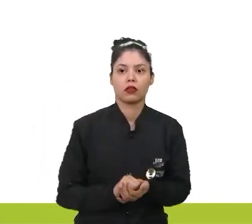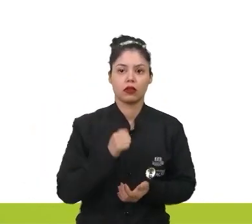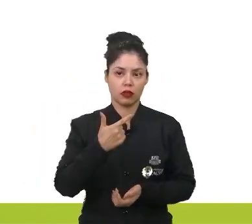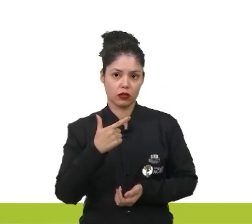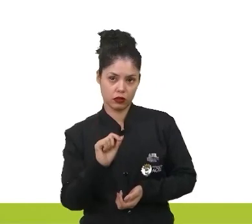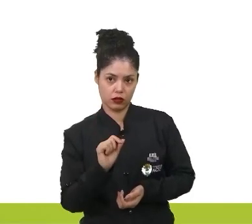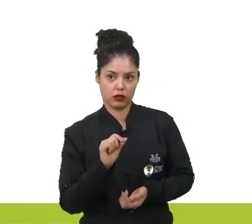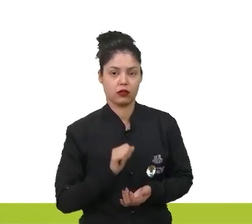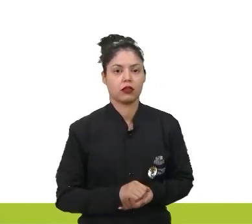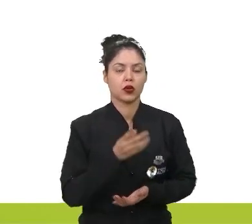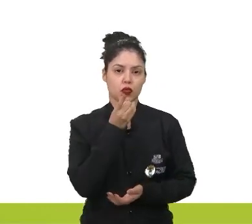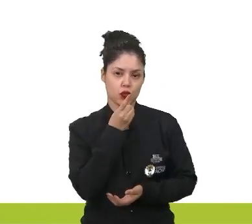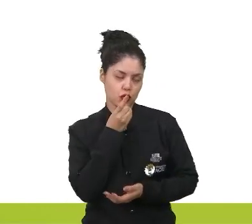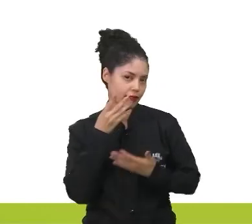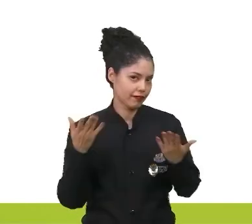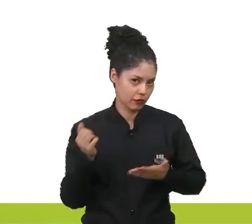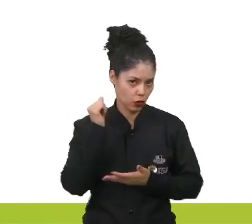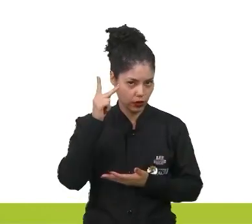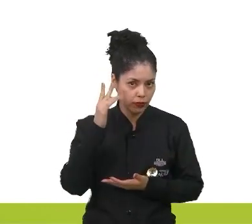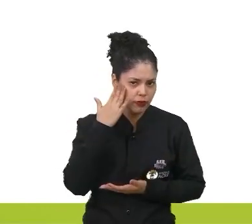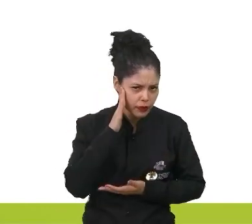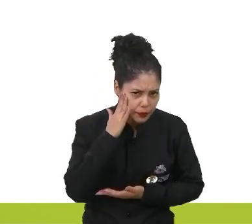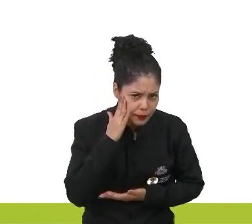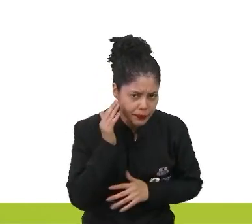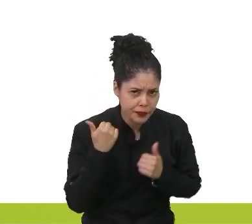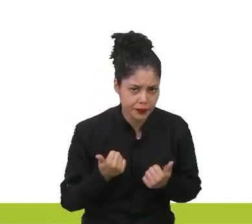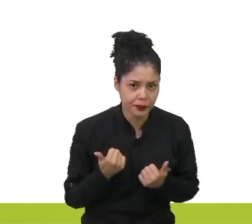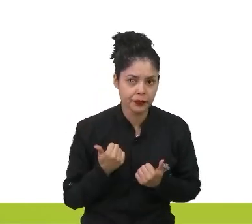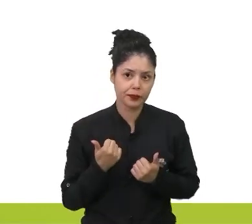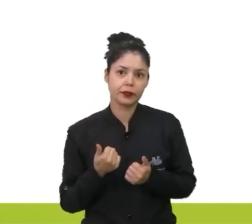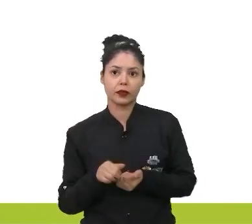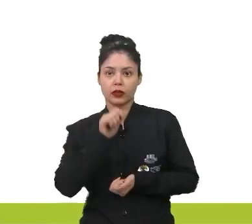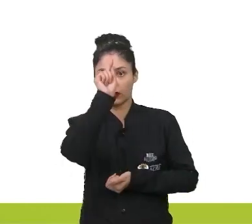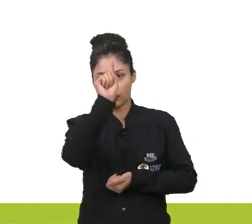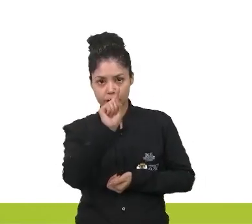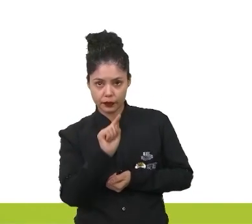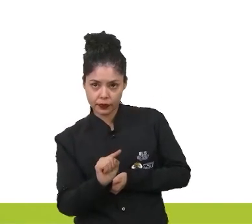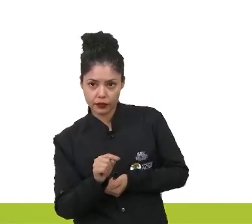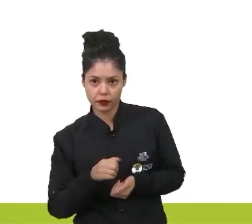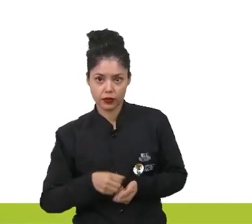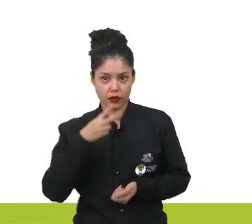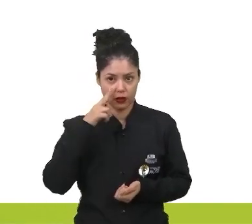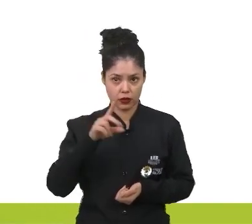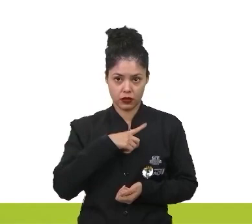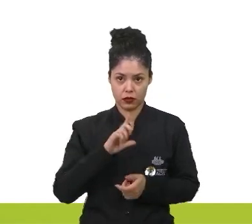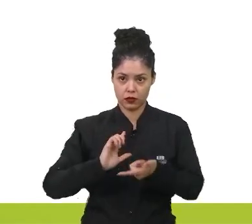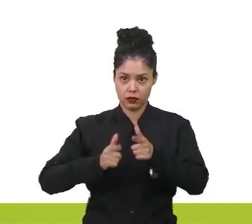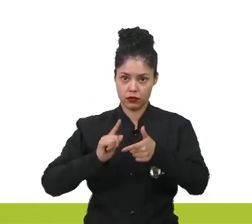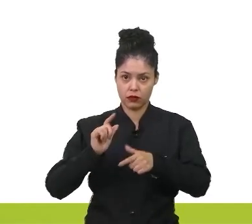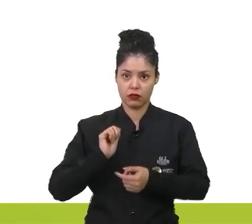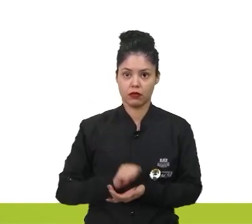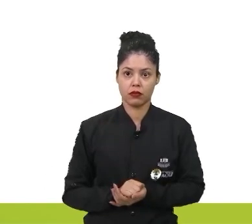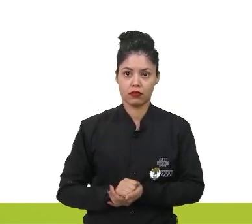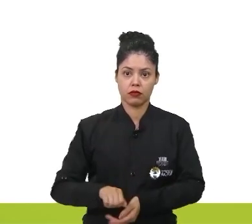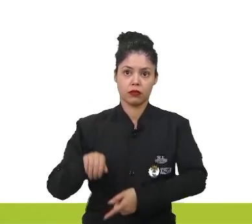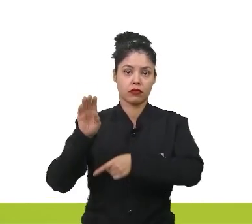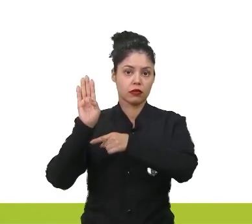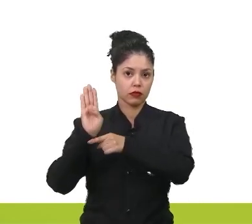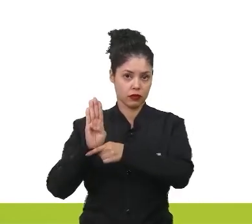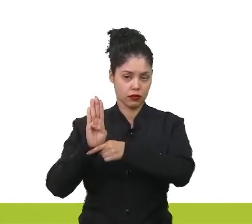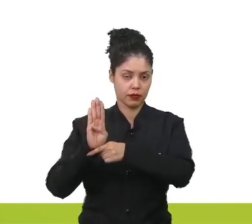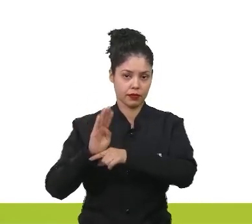20 dias, tá bom? Se você olhar um pouquinho lá nas alternativas, né, você vai obter a alternativa letra